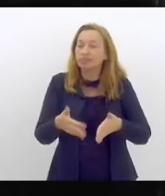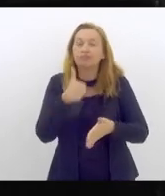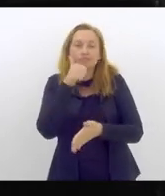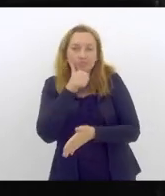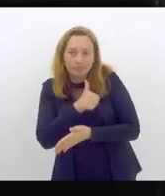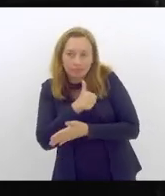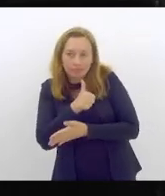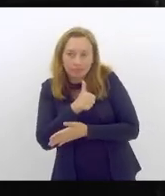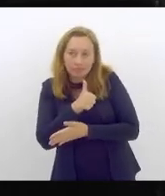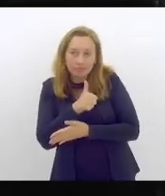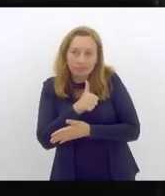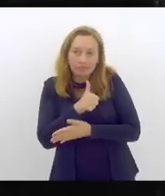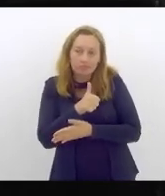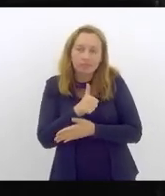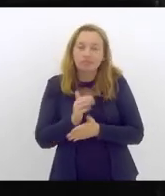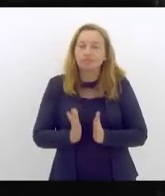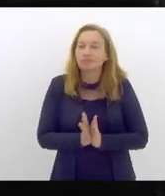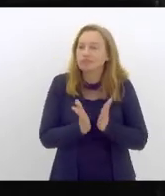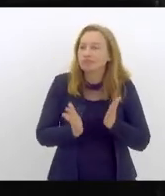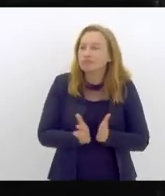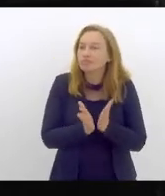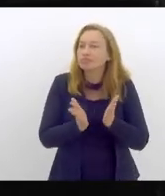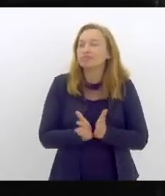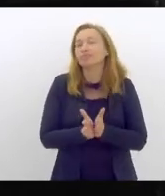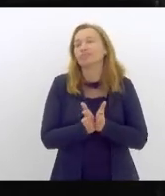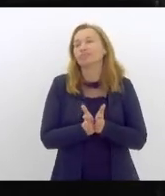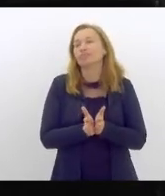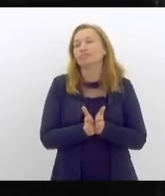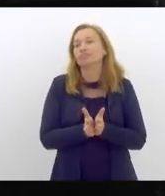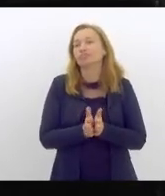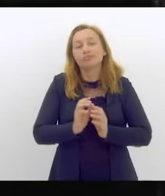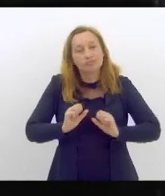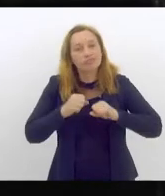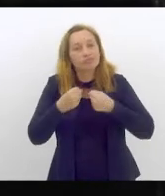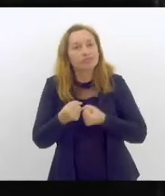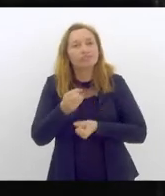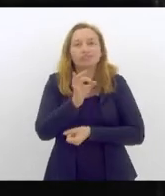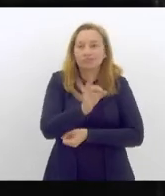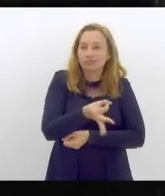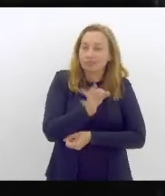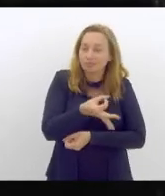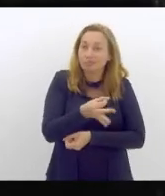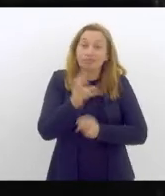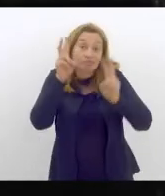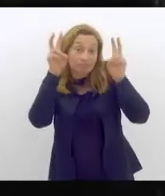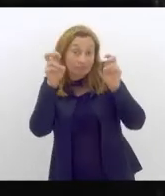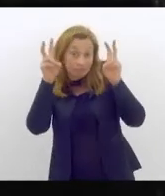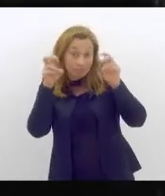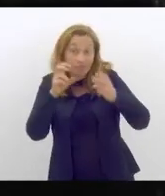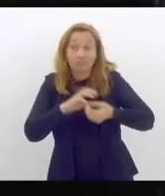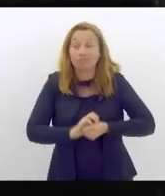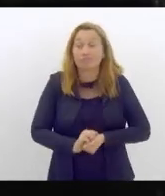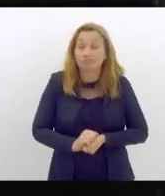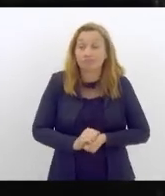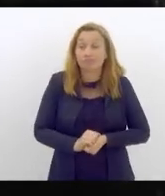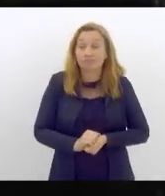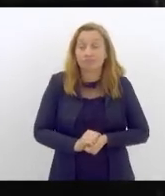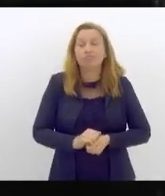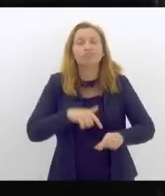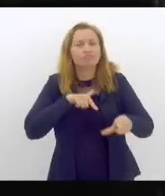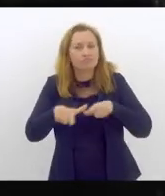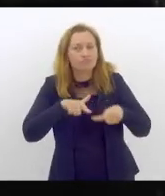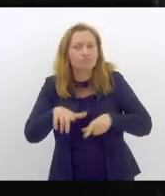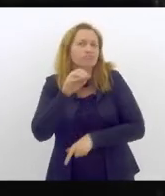mulher não é vulnerável e que defende Justamente a questão da geração de